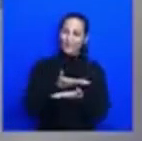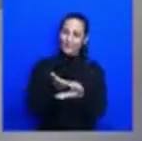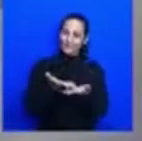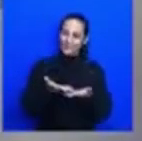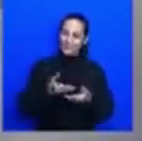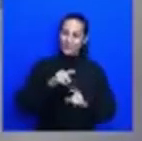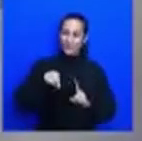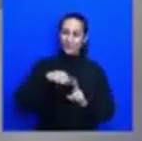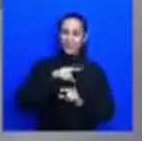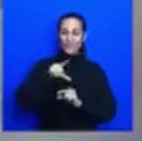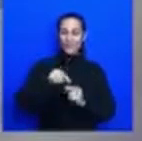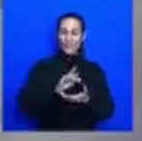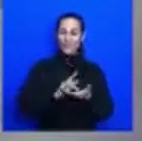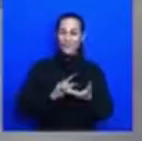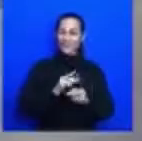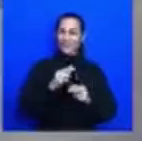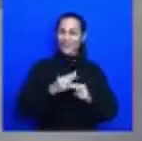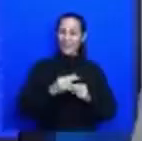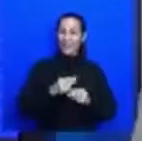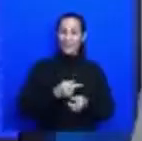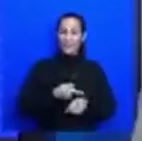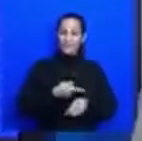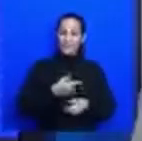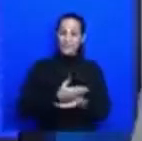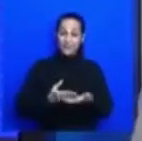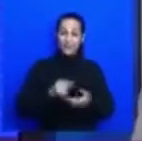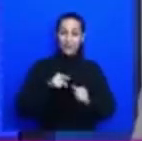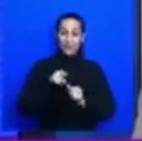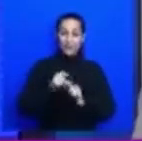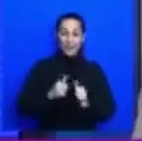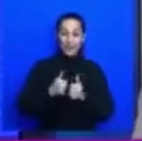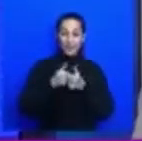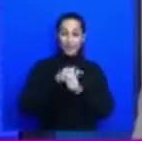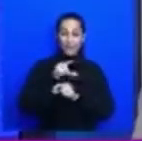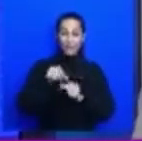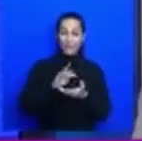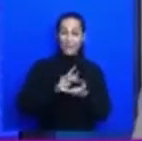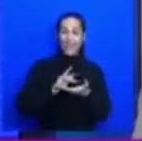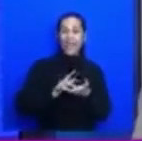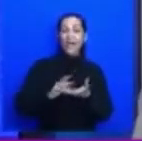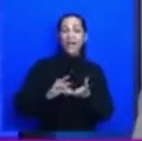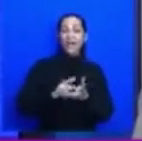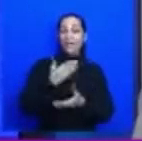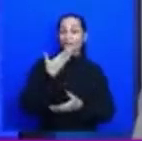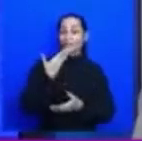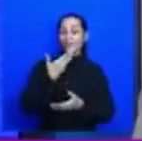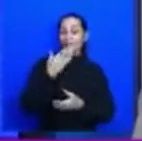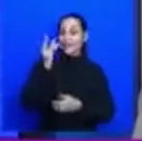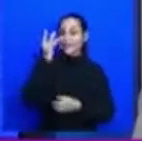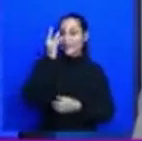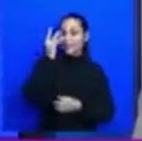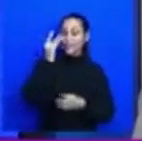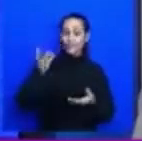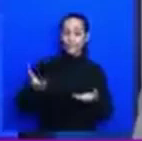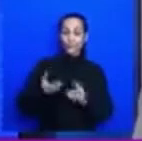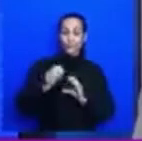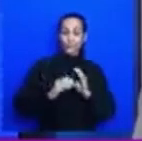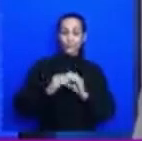noite, bem-vindo a mais um sorteio Loterias Caixa. A partir de agora, você acompanha ao vivo o sorteio da Loto Fácil. Hoje, concurso